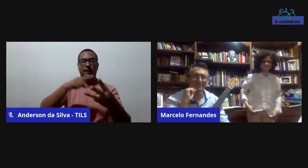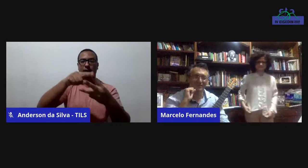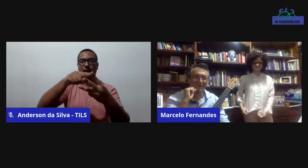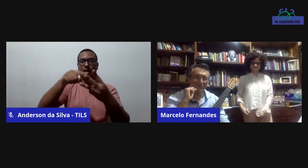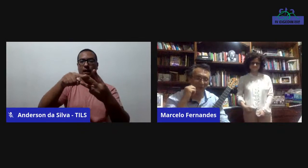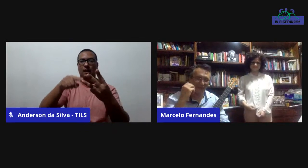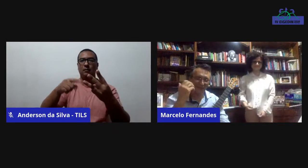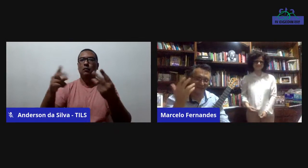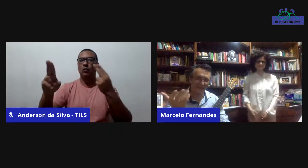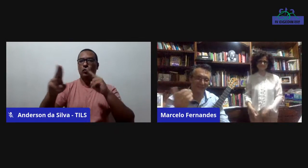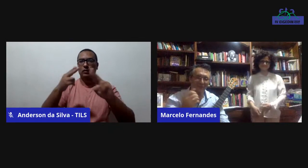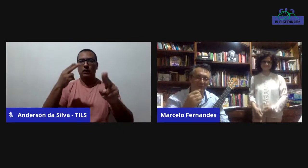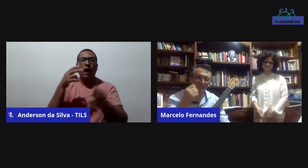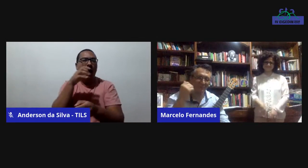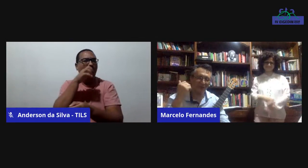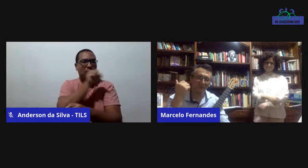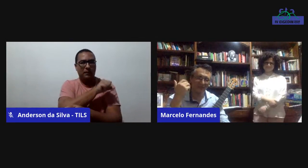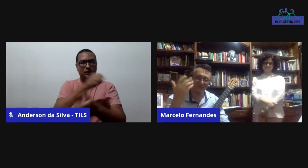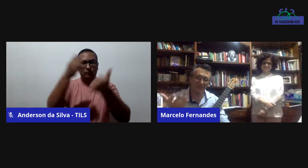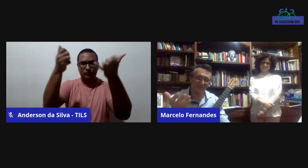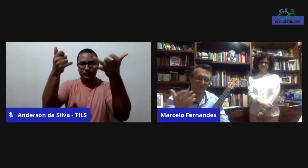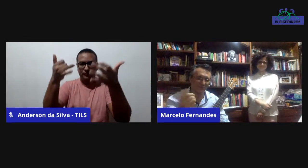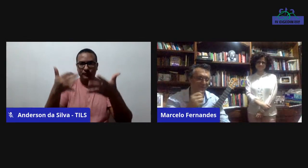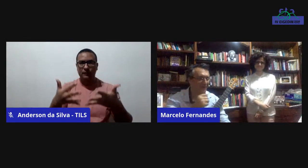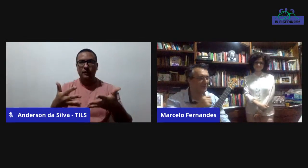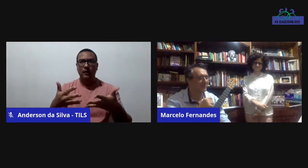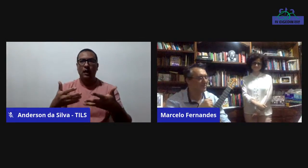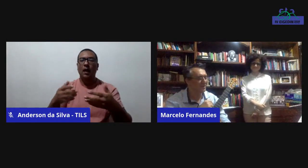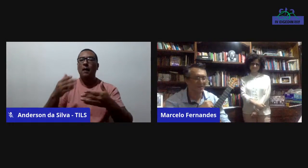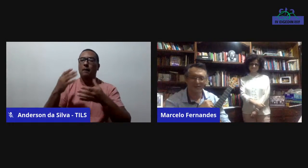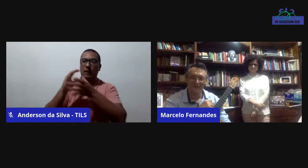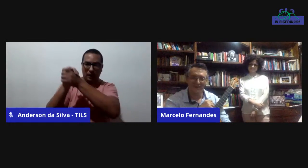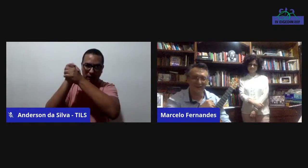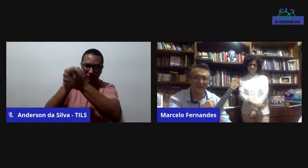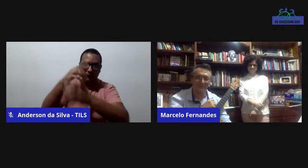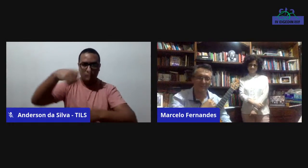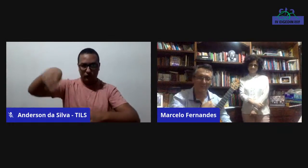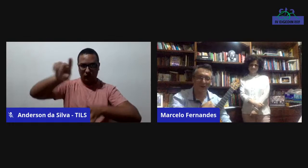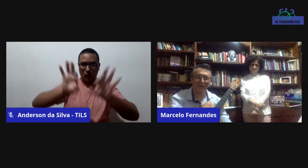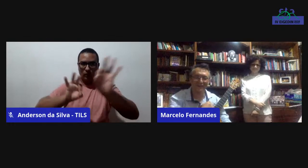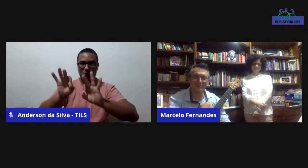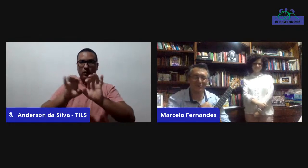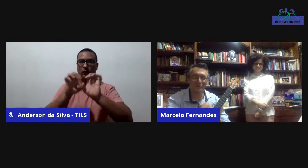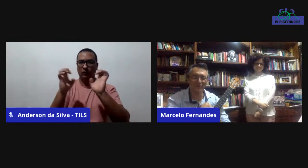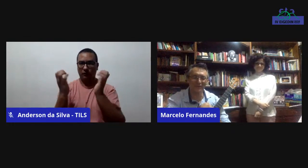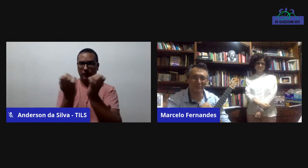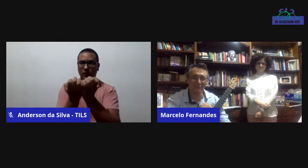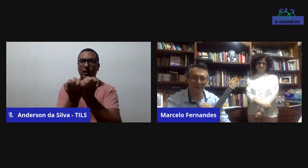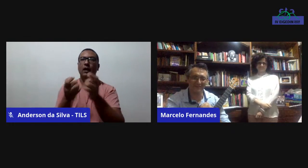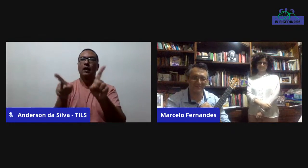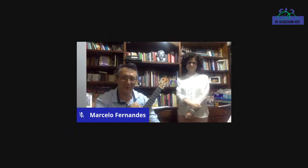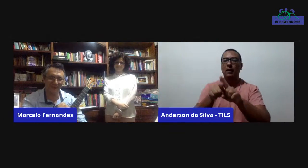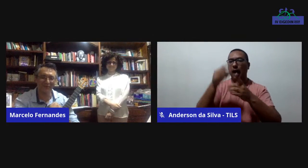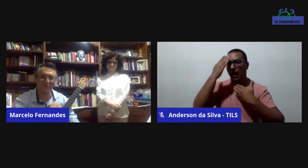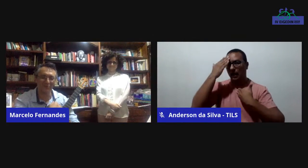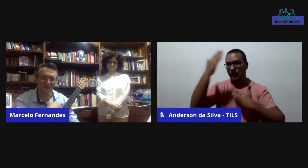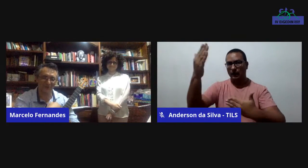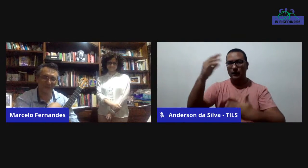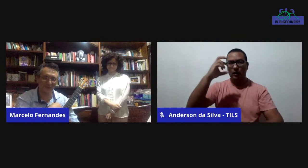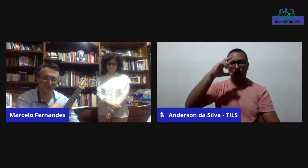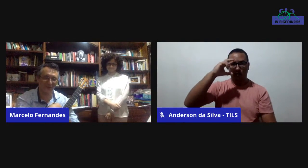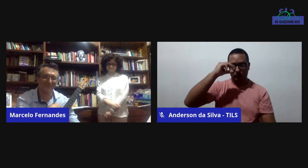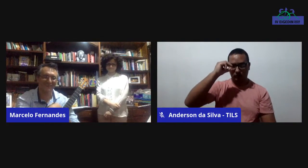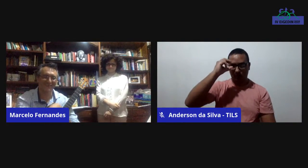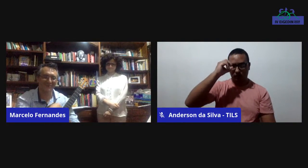canções. Uma alegria estar aqui com vocês. Parabéns à organização do evento. Agradeço ao Turini por participar aqui como